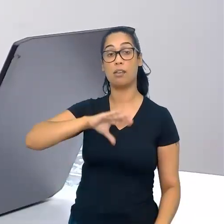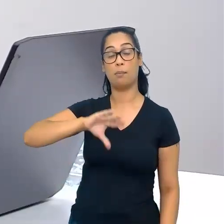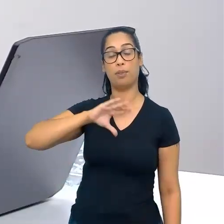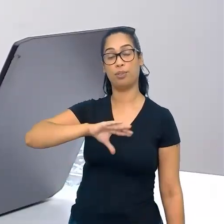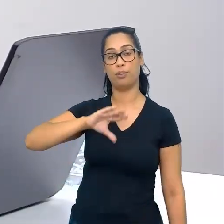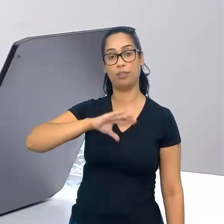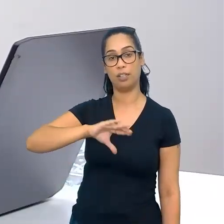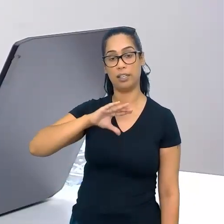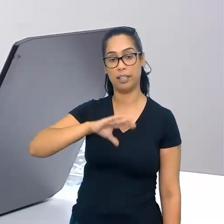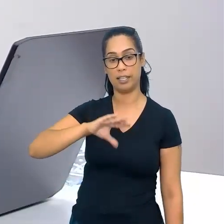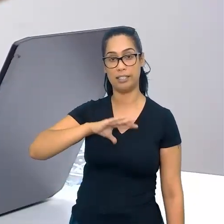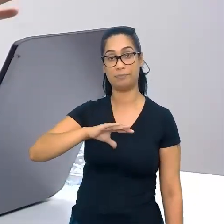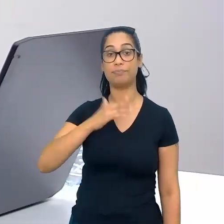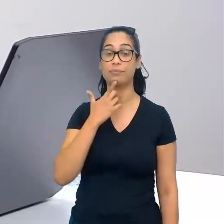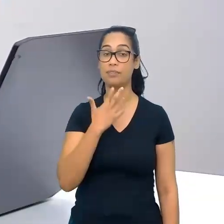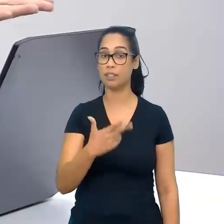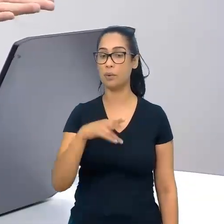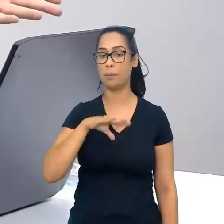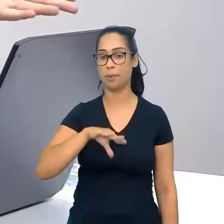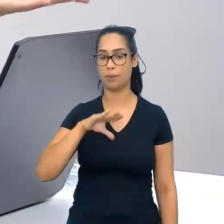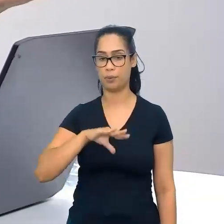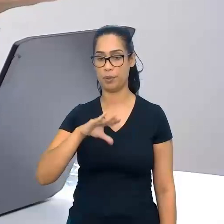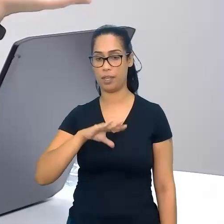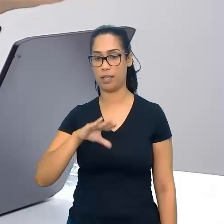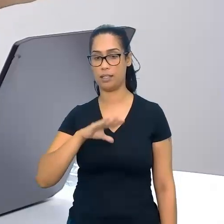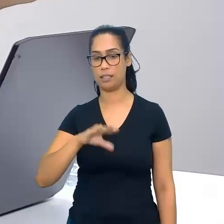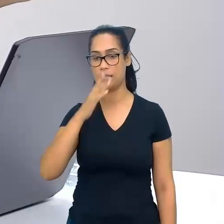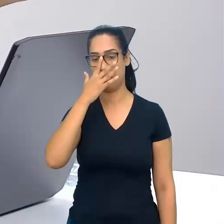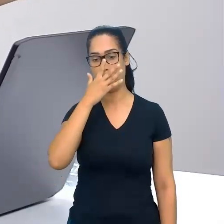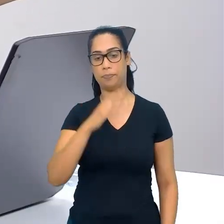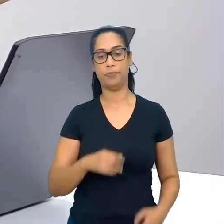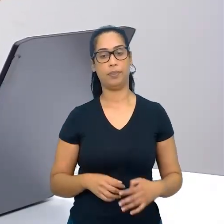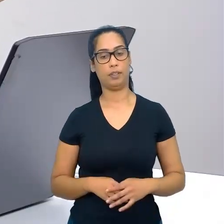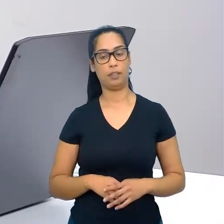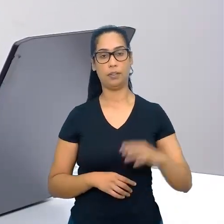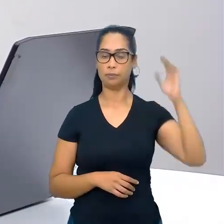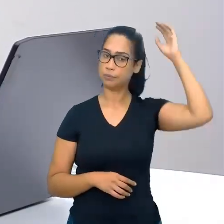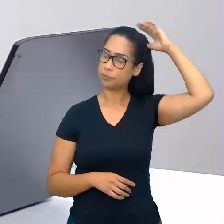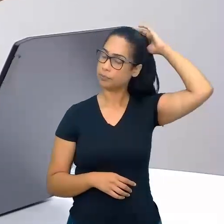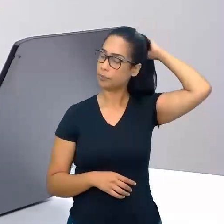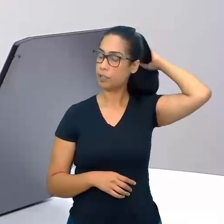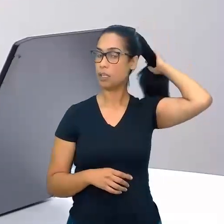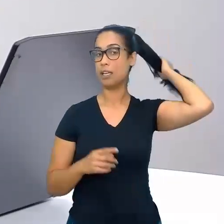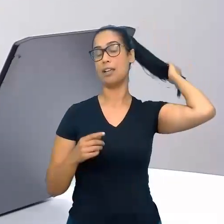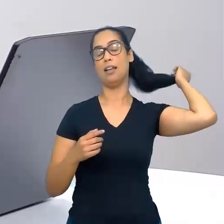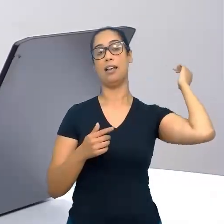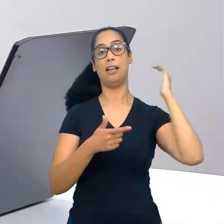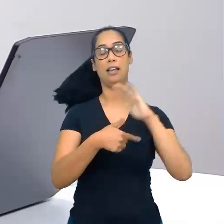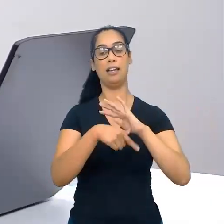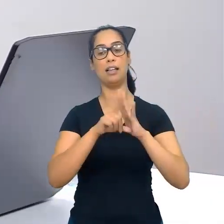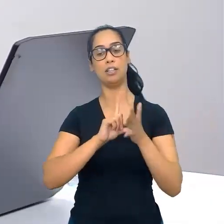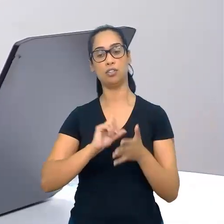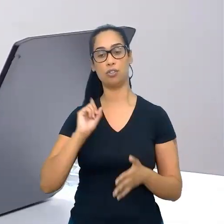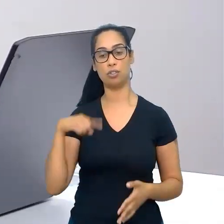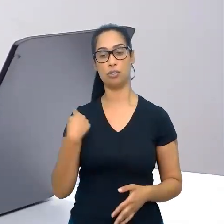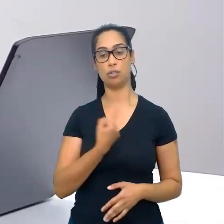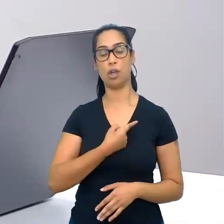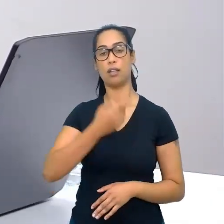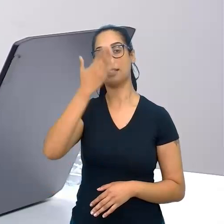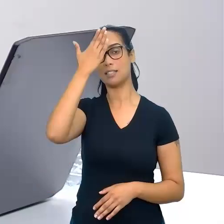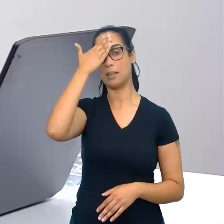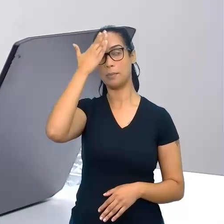para todos os componentes então nós tínhamos né a língua a concepção de língua enquanto comunicação